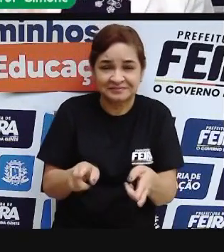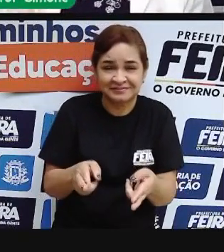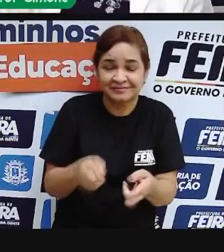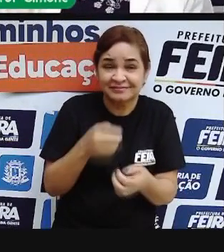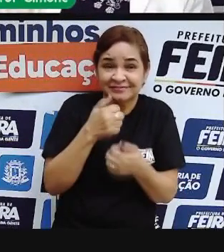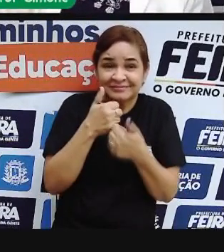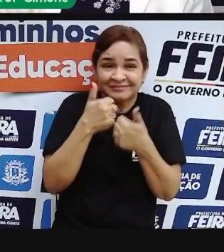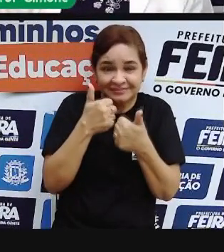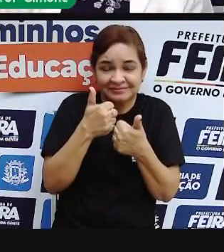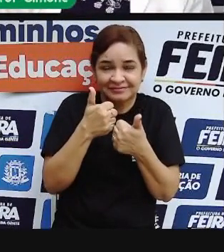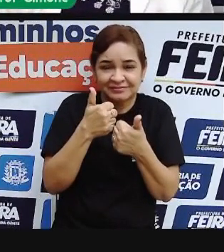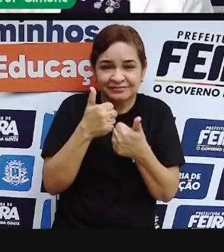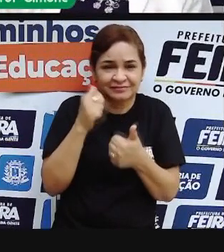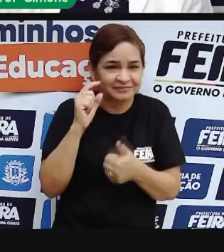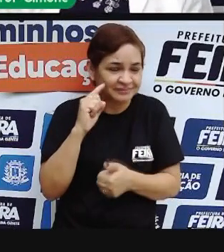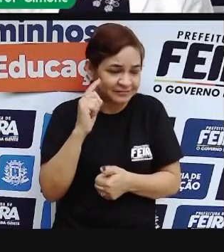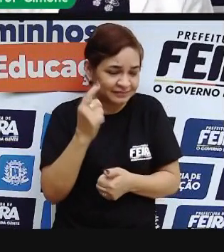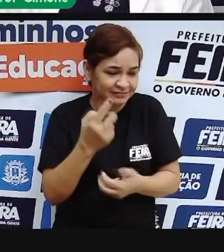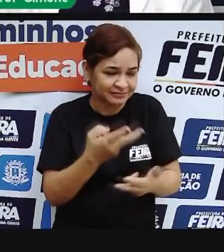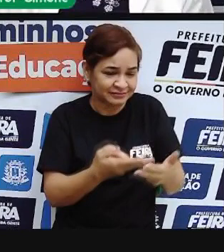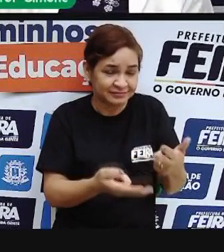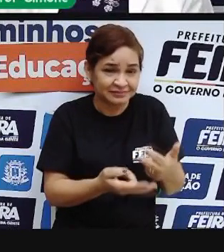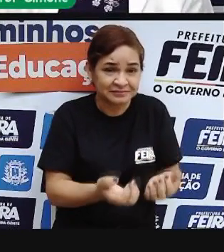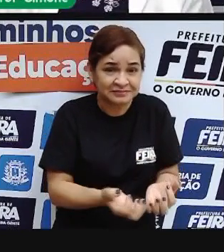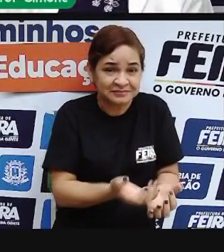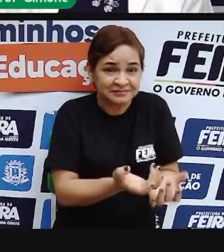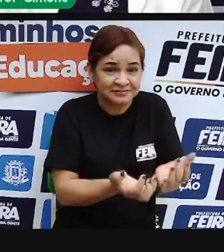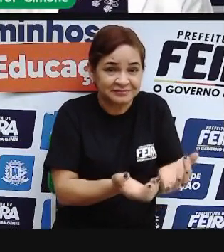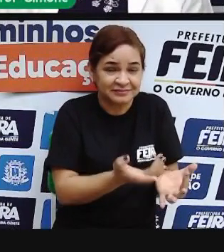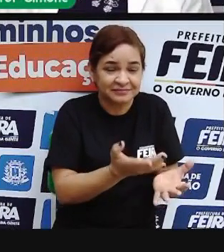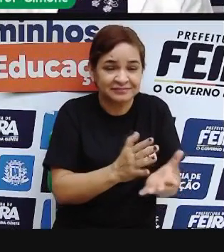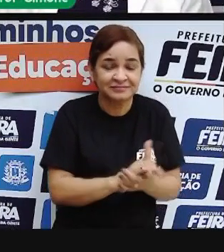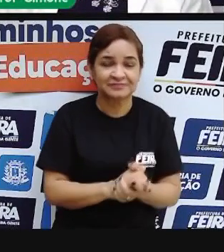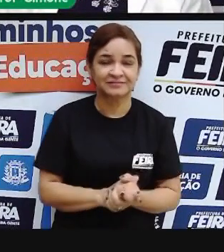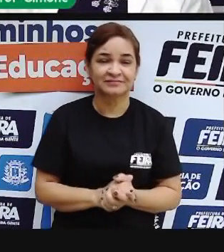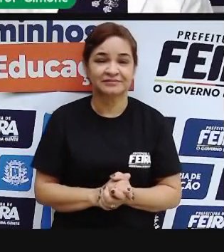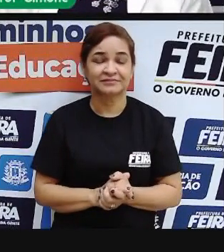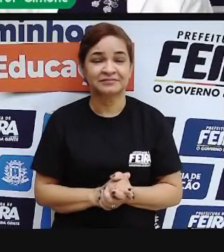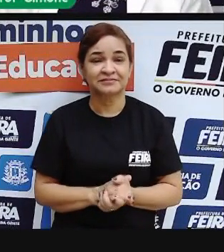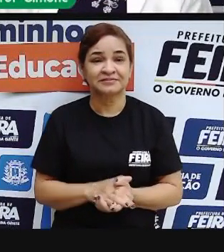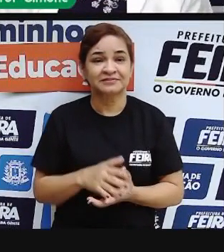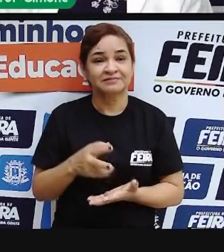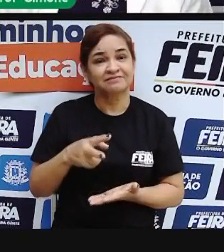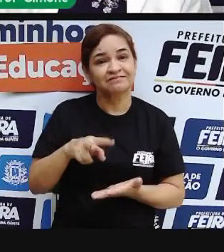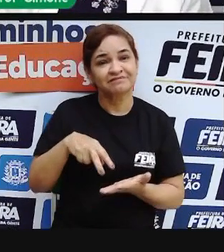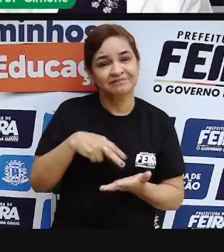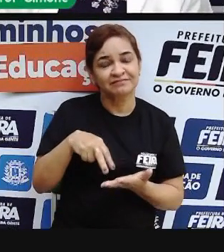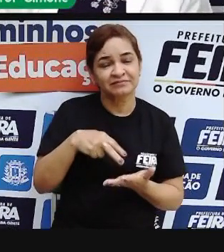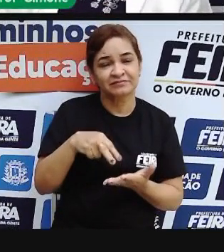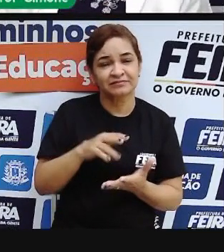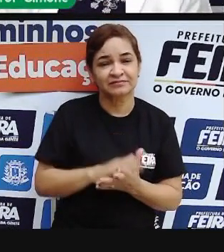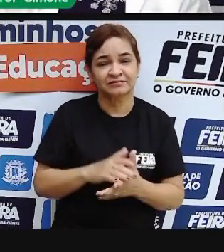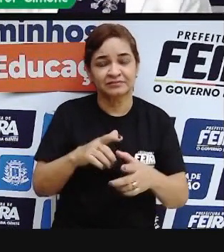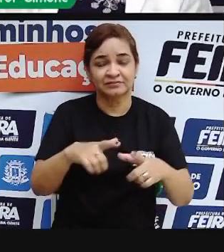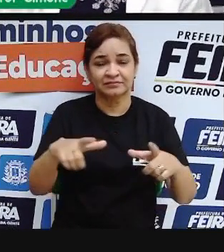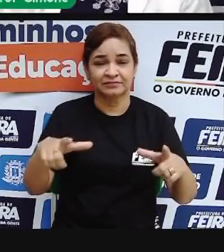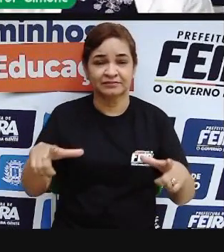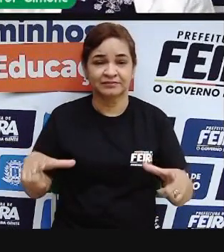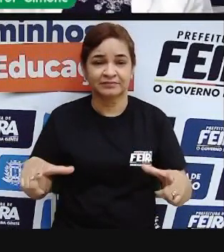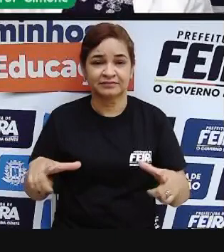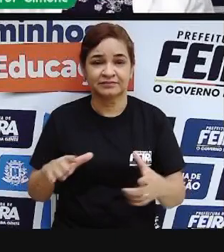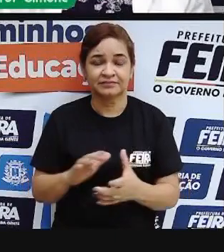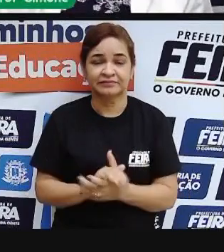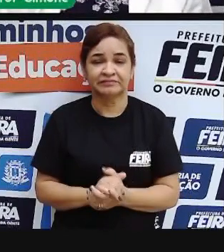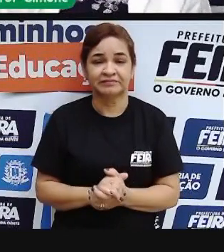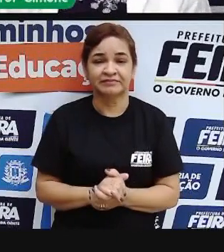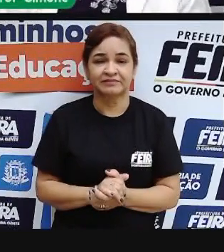uma fogueira acesa, né? E são festividades que são comemoradas em espaços como salões